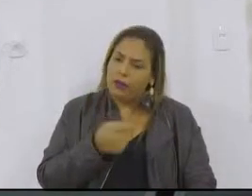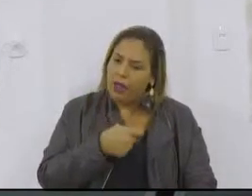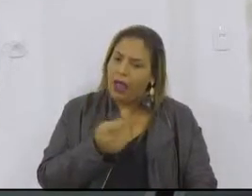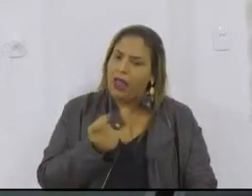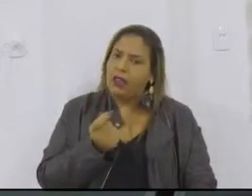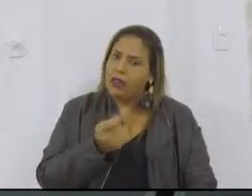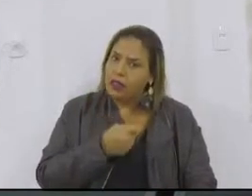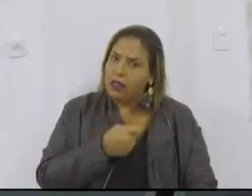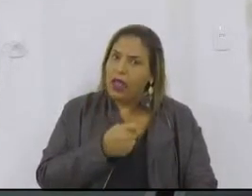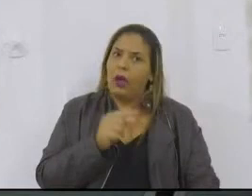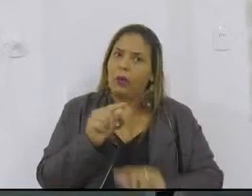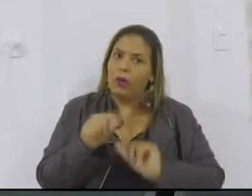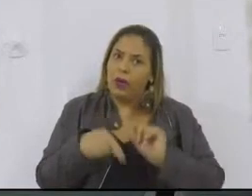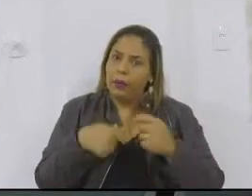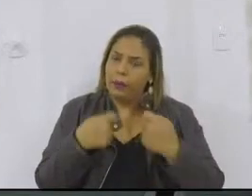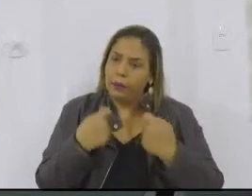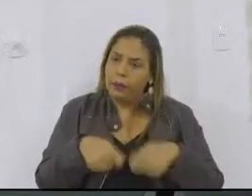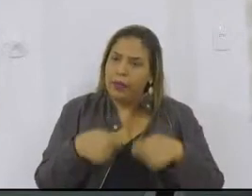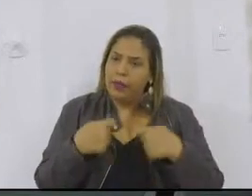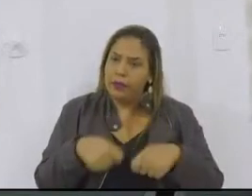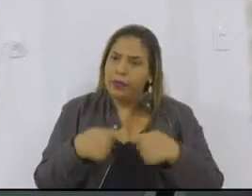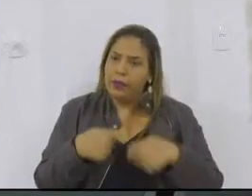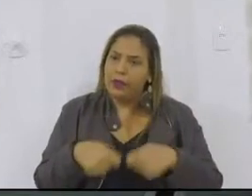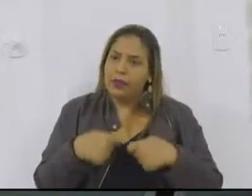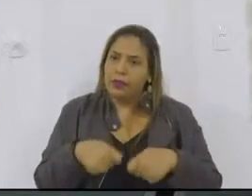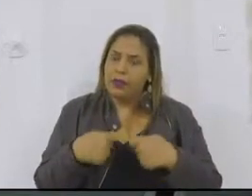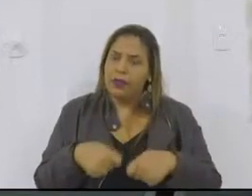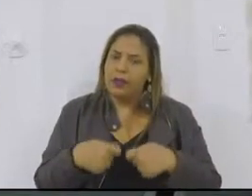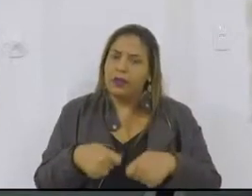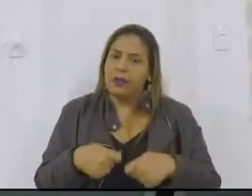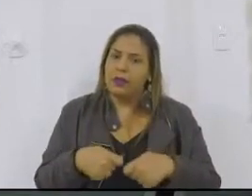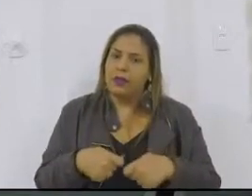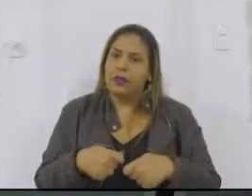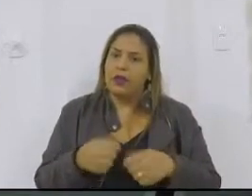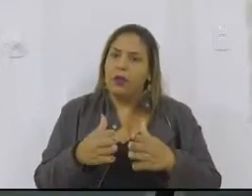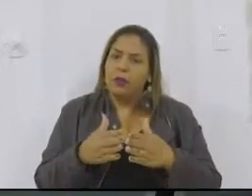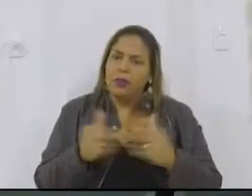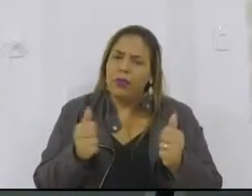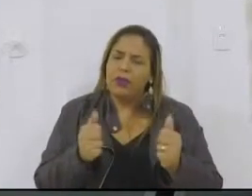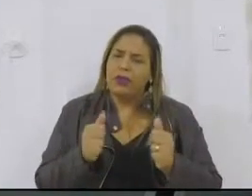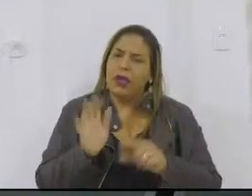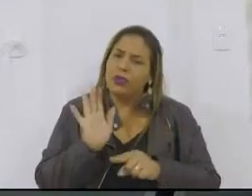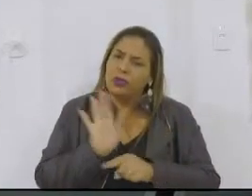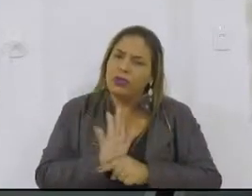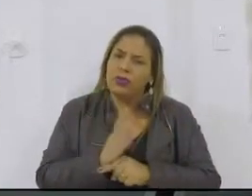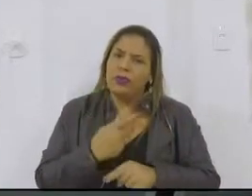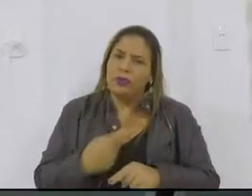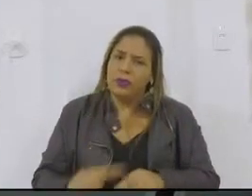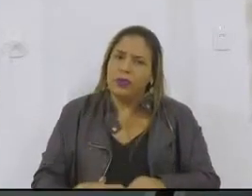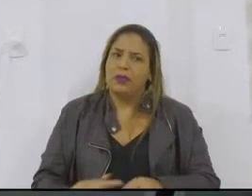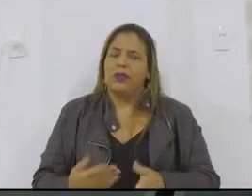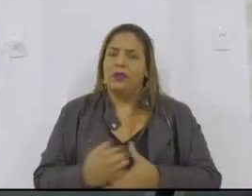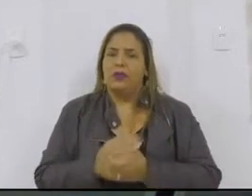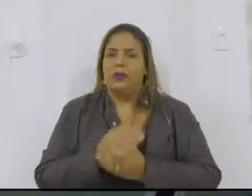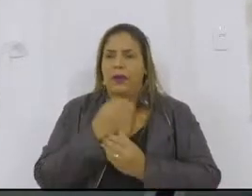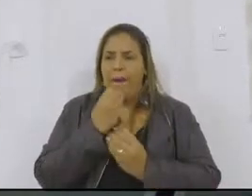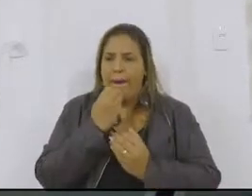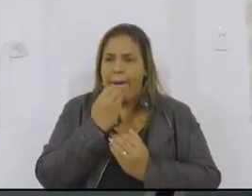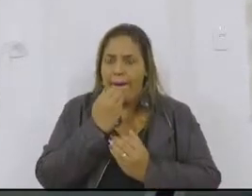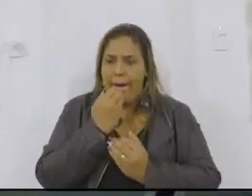serviço. E venho aqui pedir ajuda do nosso presidente da Comissão de Saúde aqui da